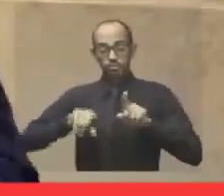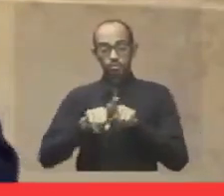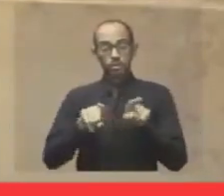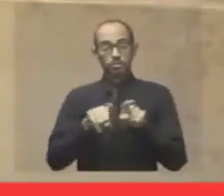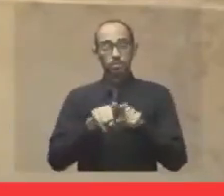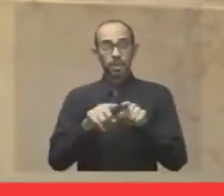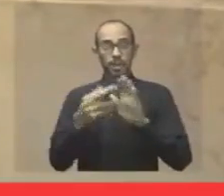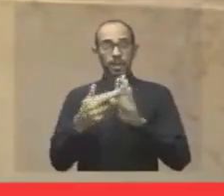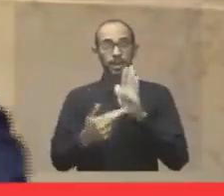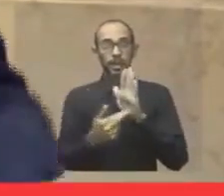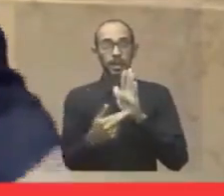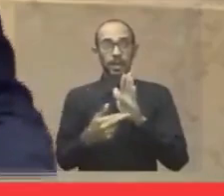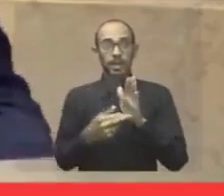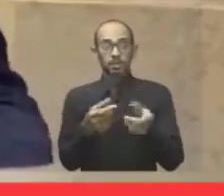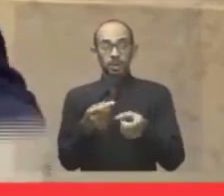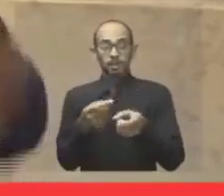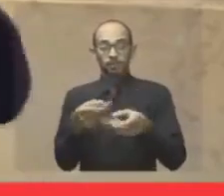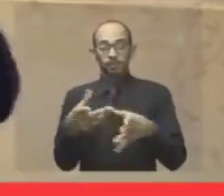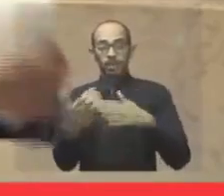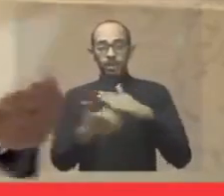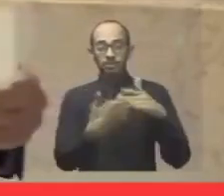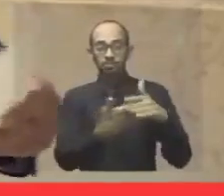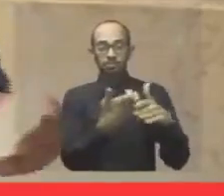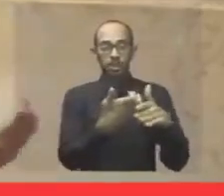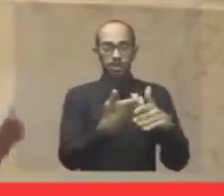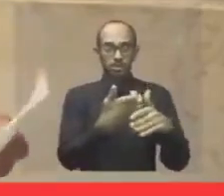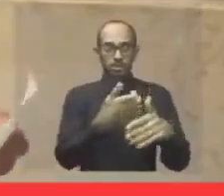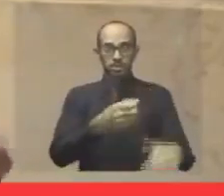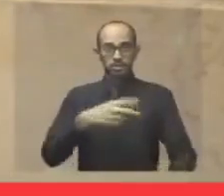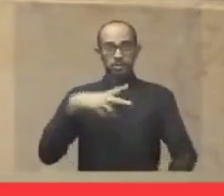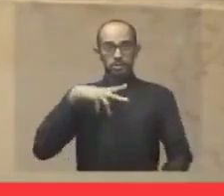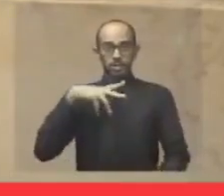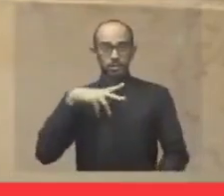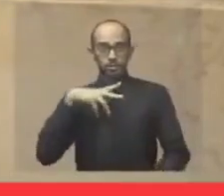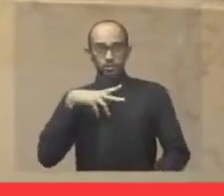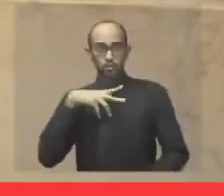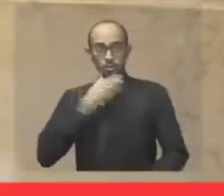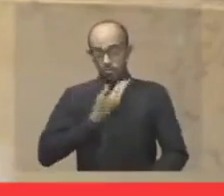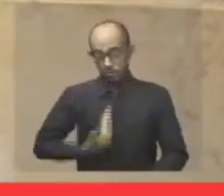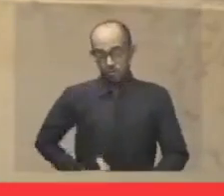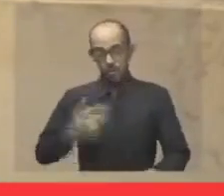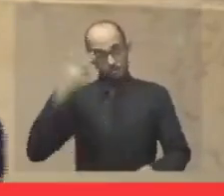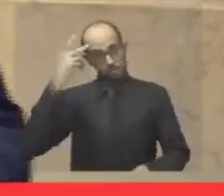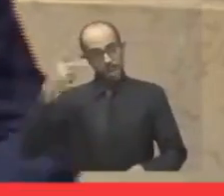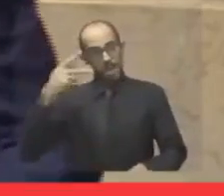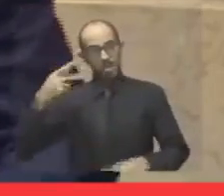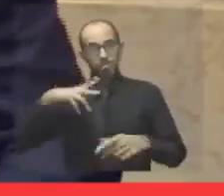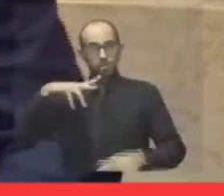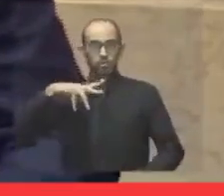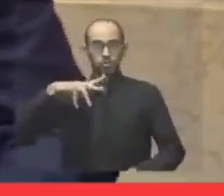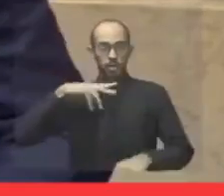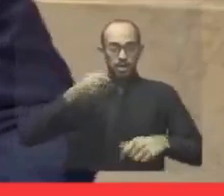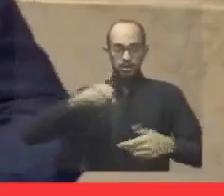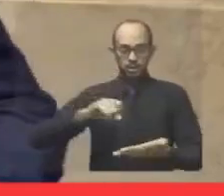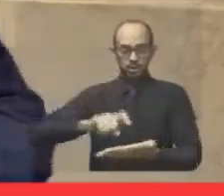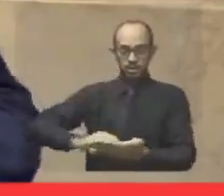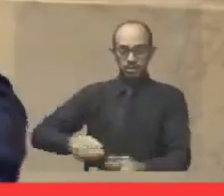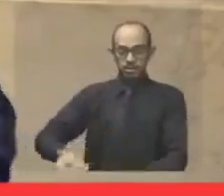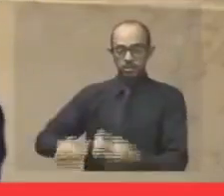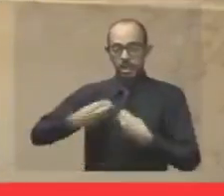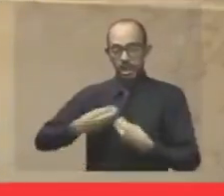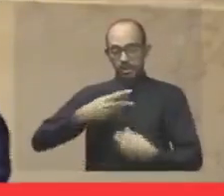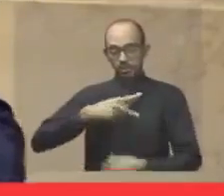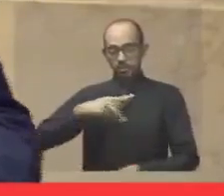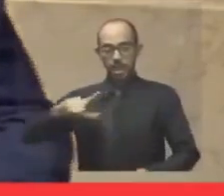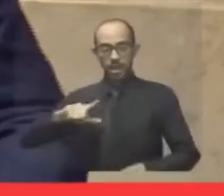de privatizar sem passar pela Câmara. Vitória parcial. Se eles quiserem apresentar um projeto, nós vamos estar aqui para lutar contra. Tiramos